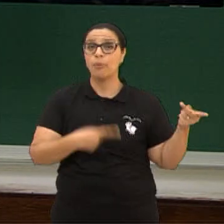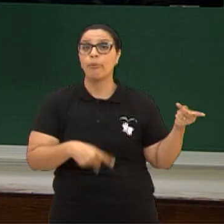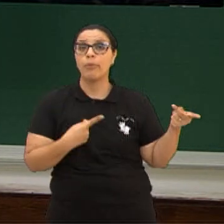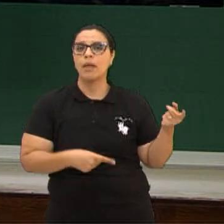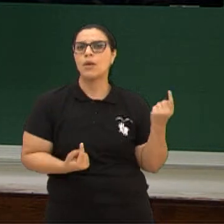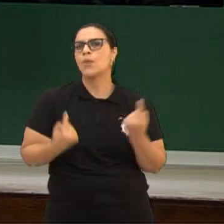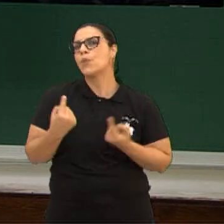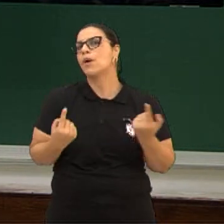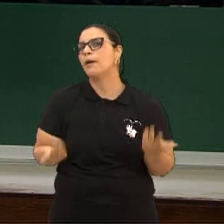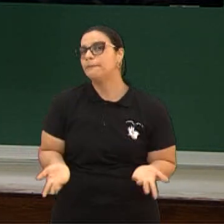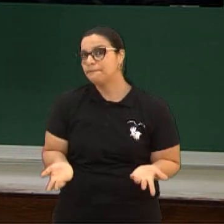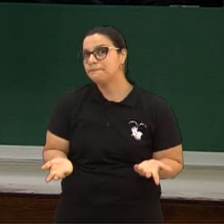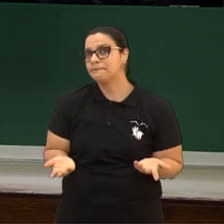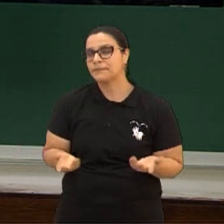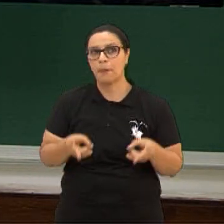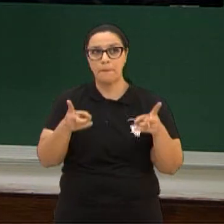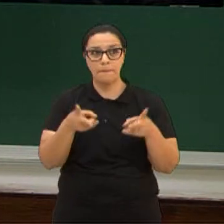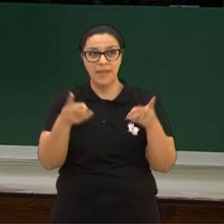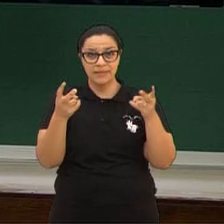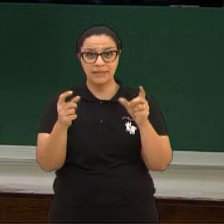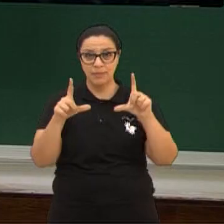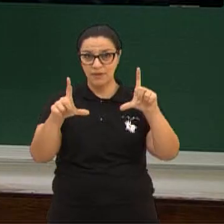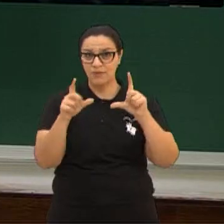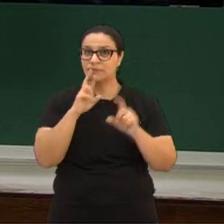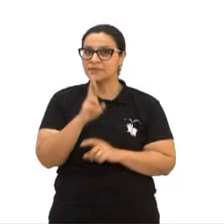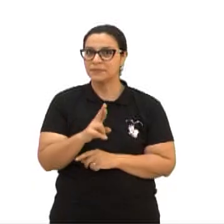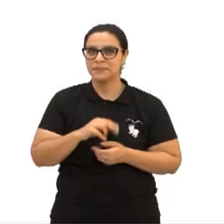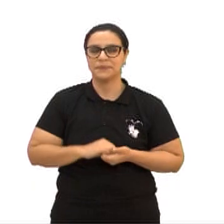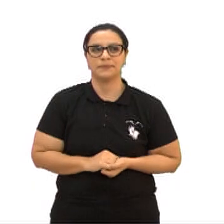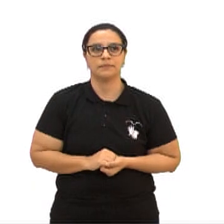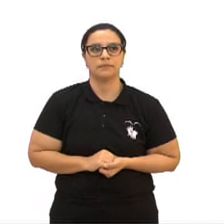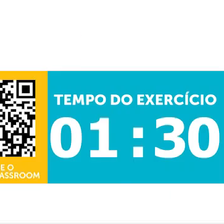que eles estão fazendo? Observe e responda.